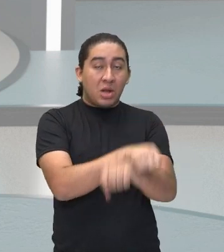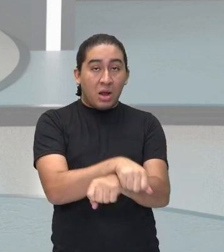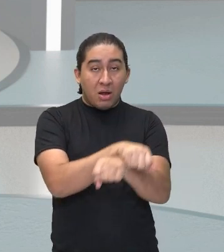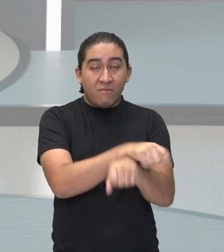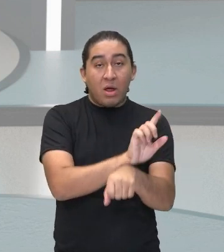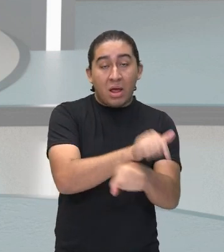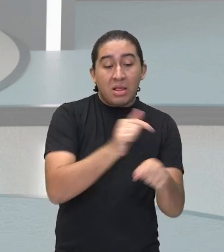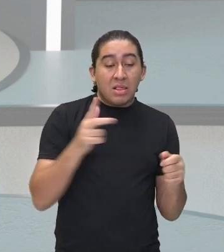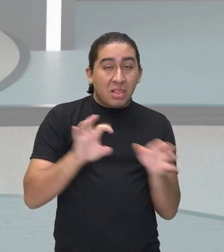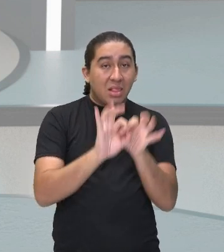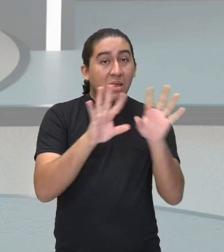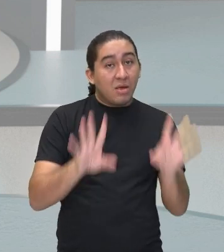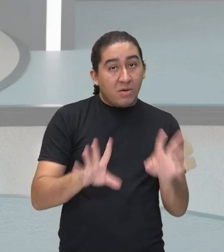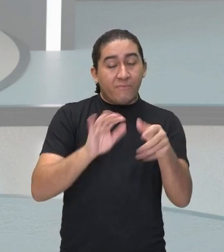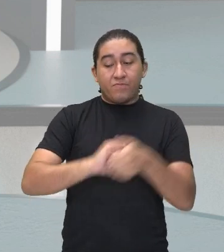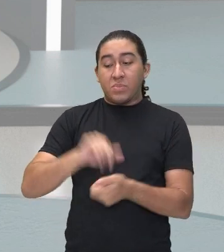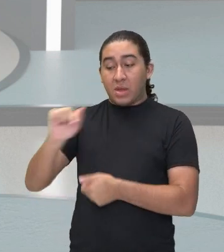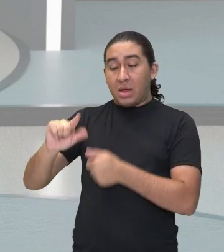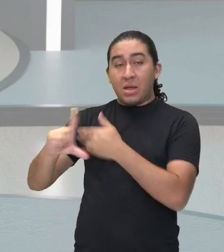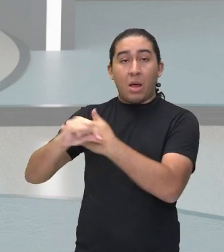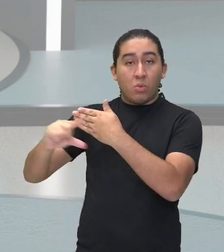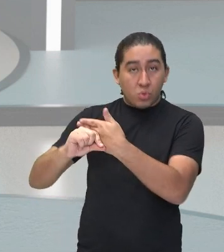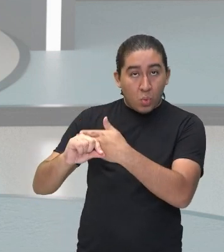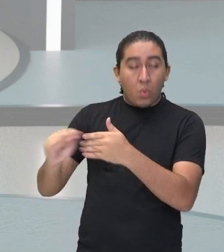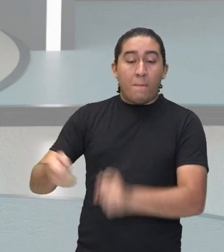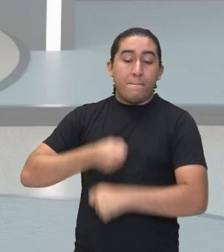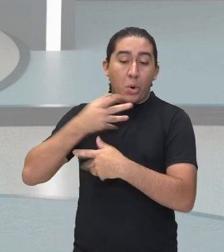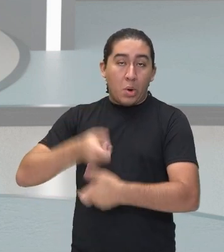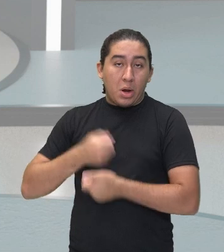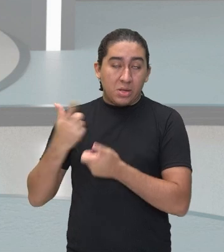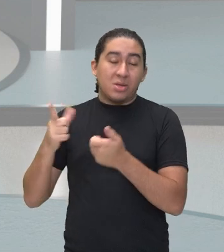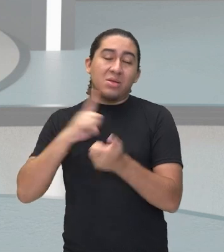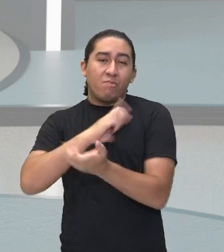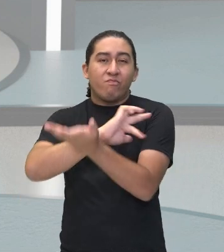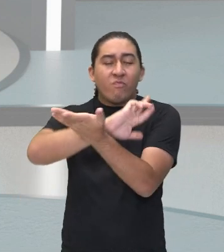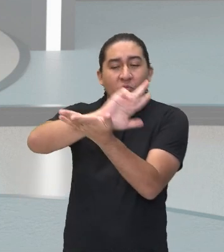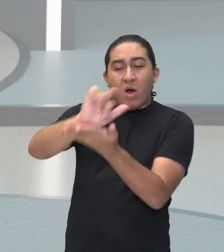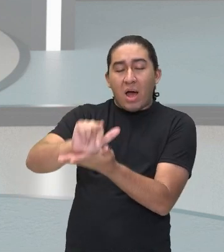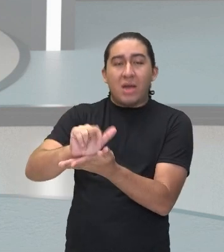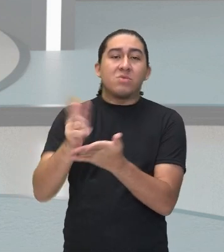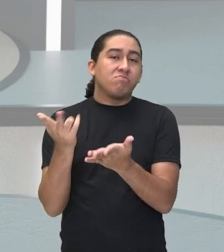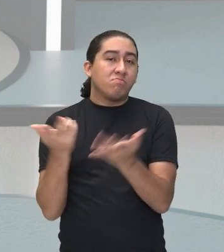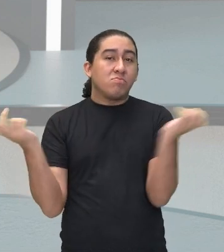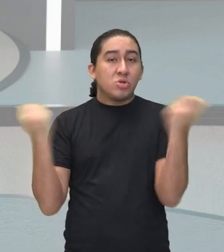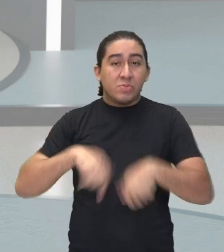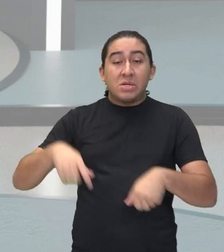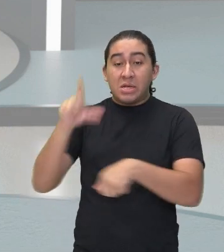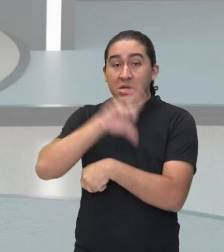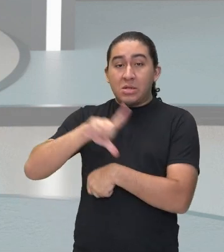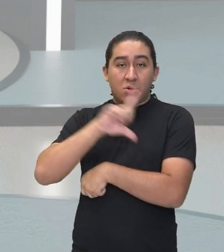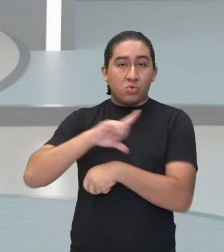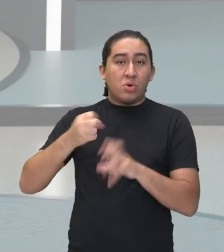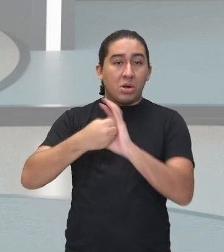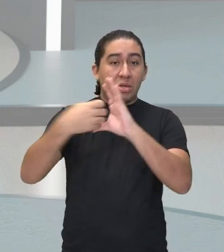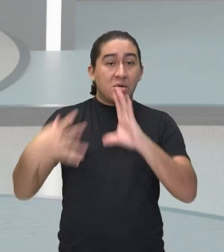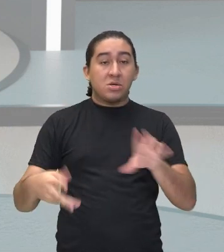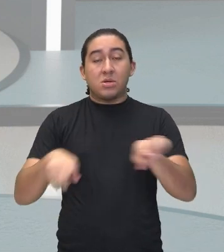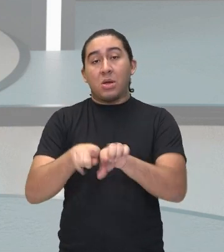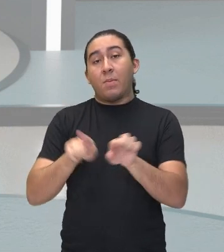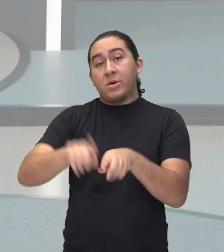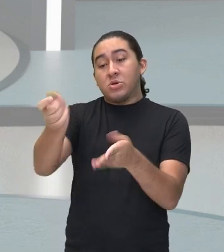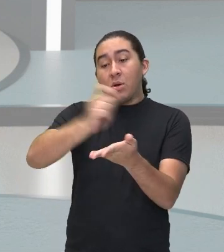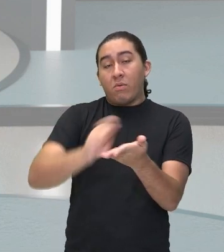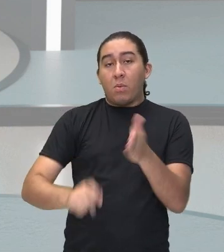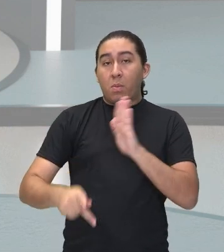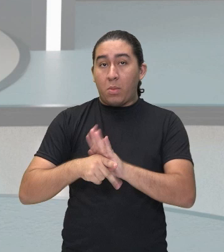Alencar é um poeta, é um escritor que participou de todas as gerações, de todos os estilos que se escreveu lá